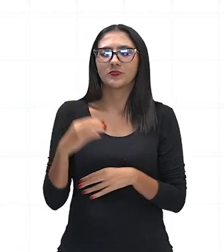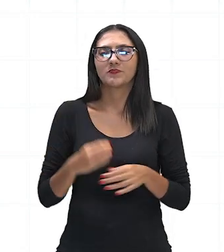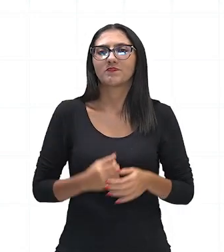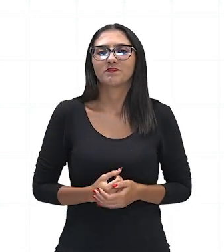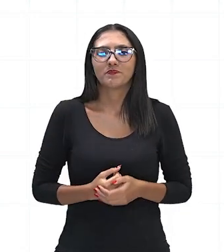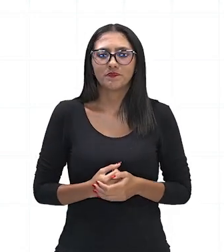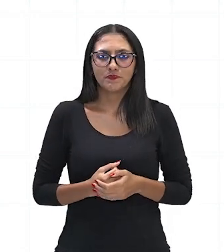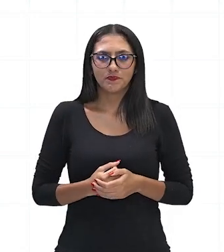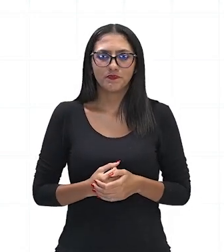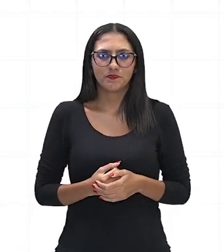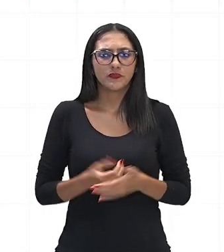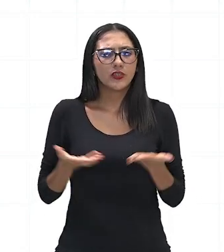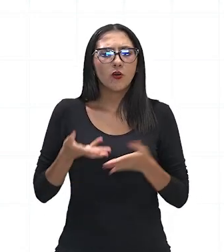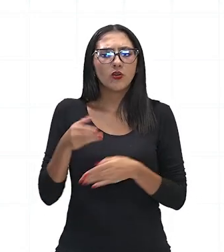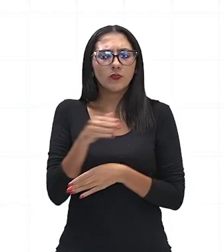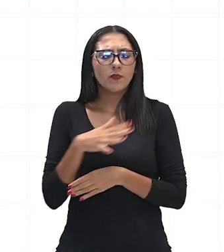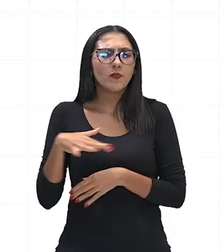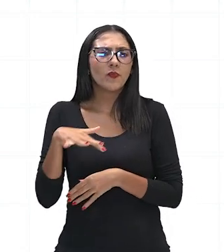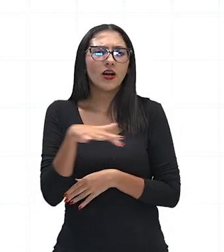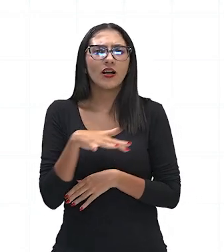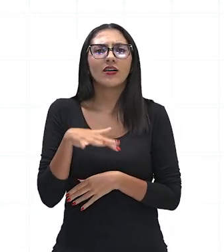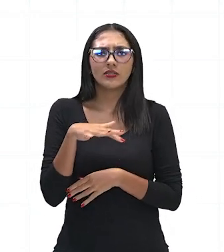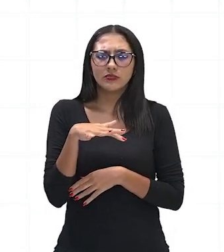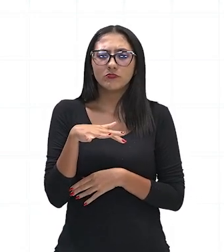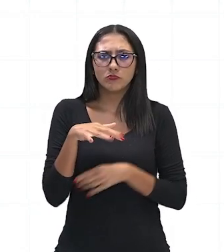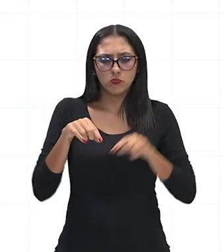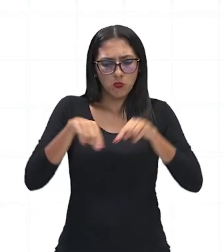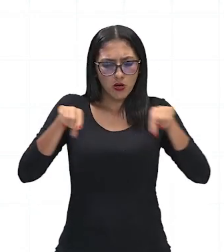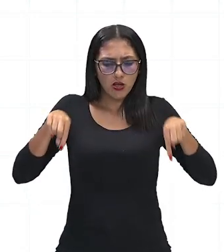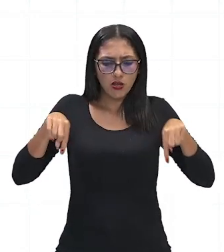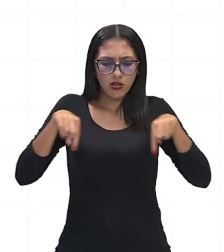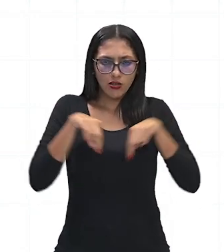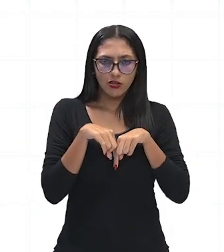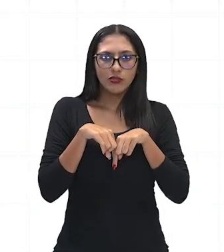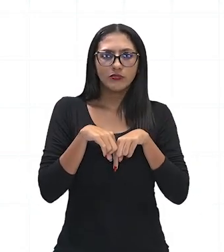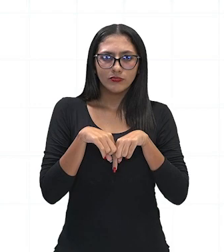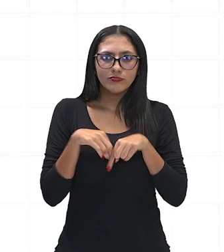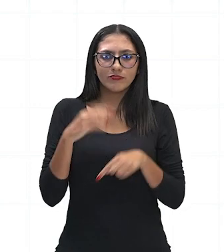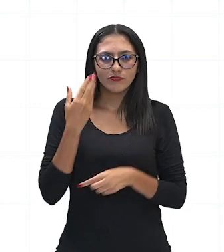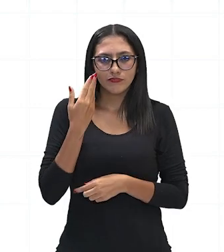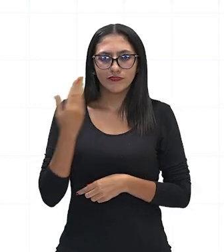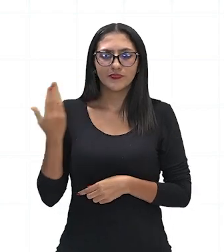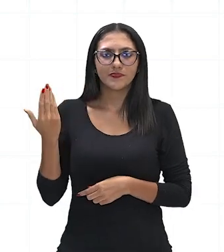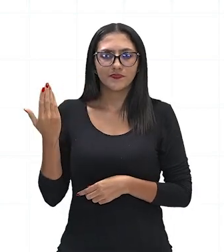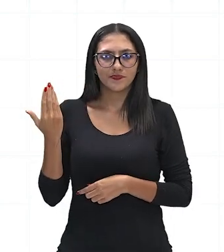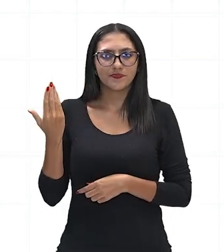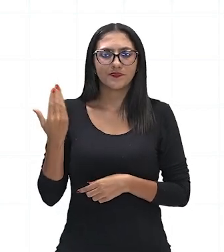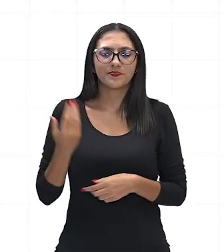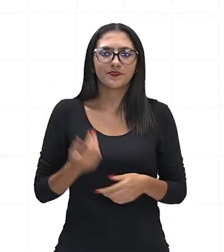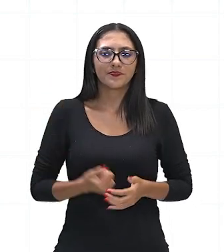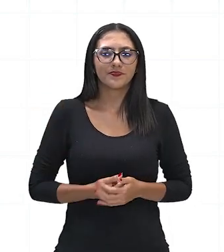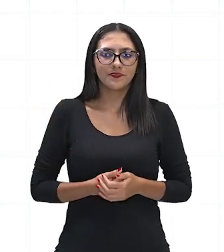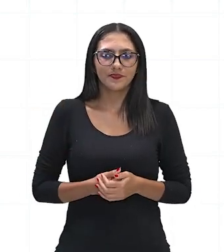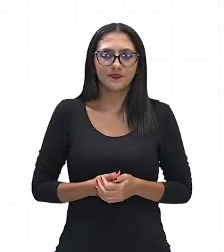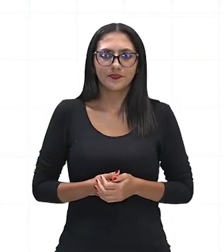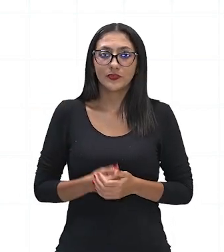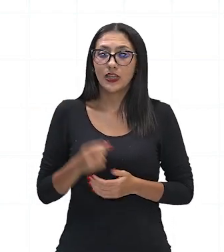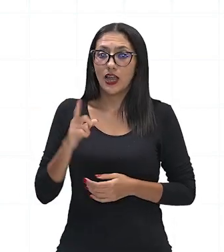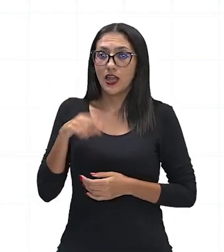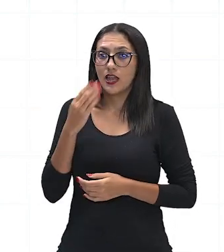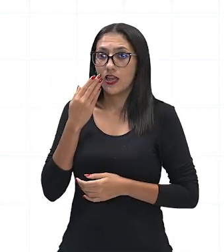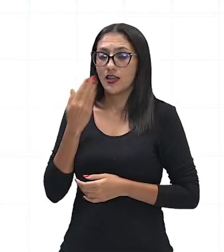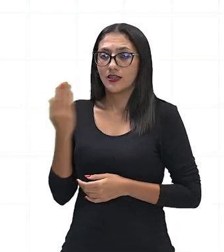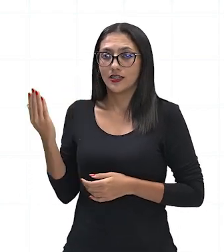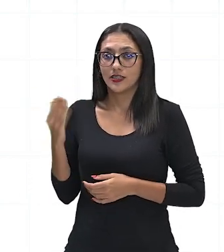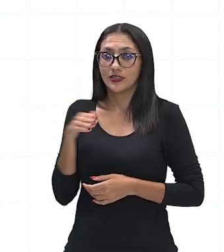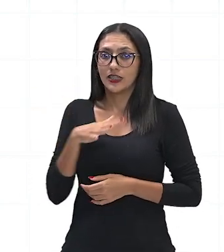né? Especificamente sobre o campo de rugby, como vocês vão ver na próxima cartela. O campo, ele é